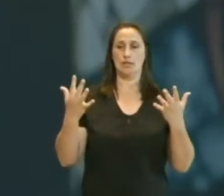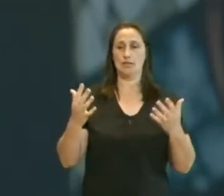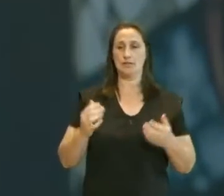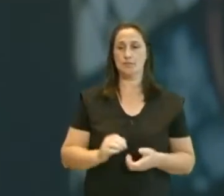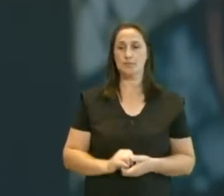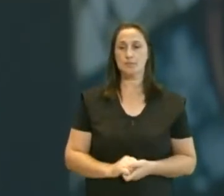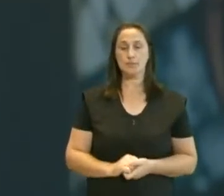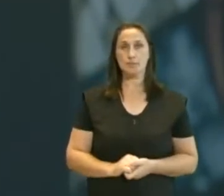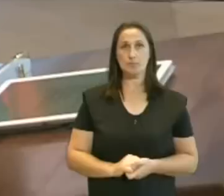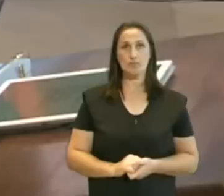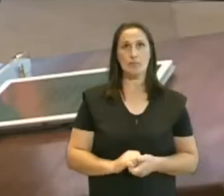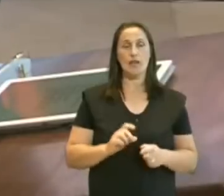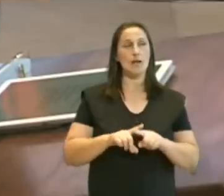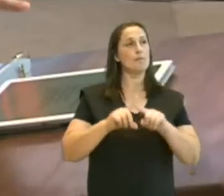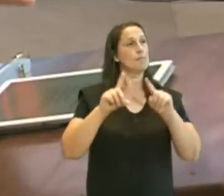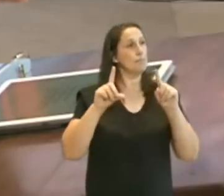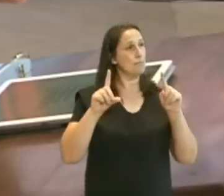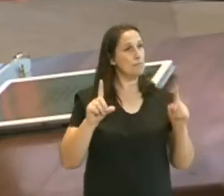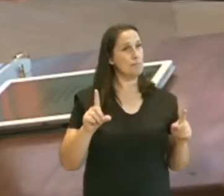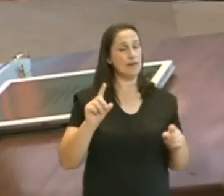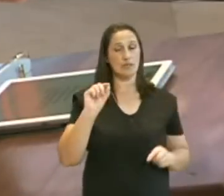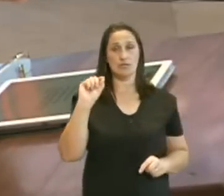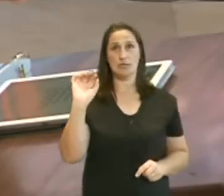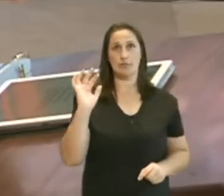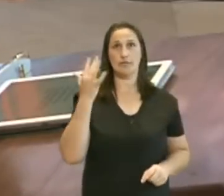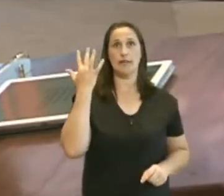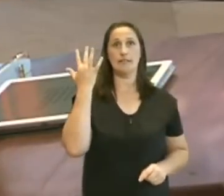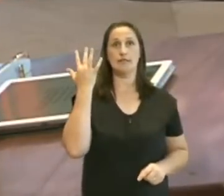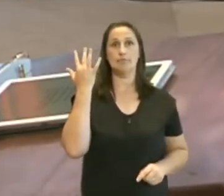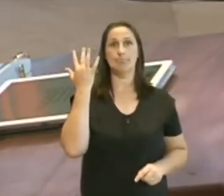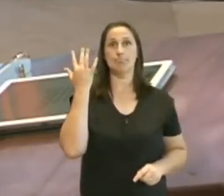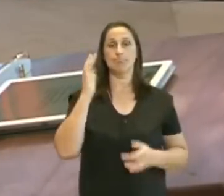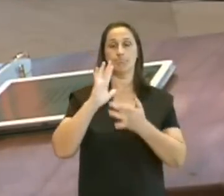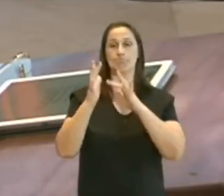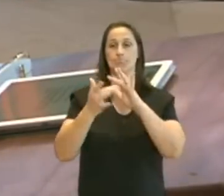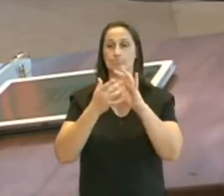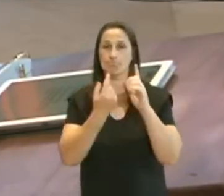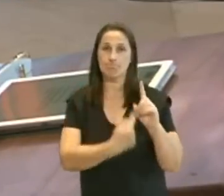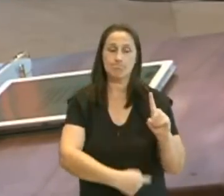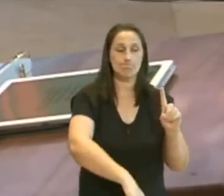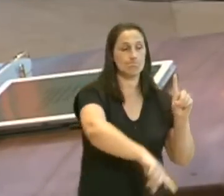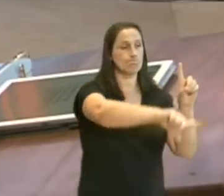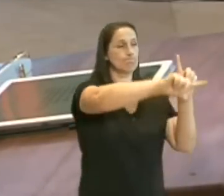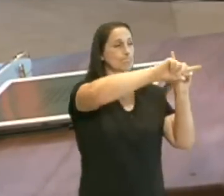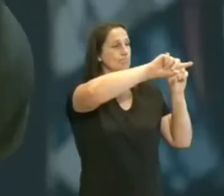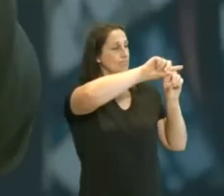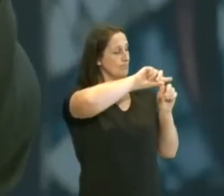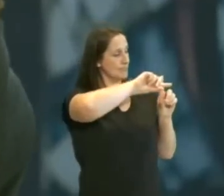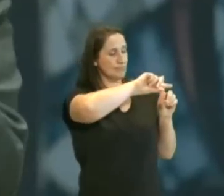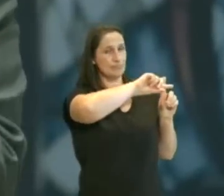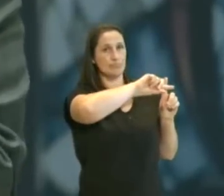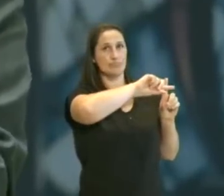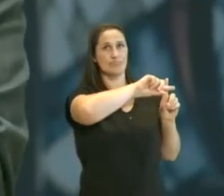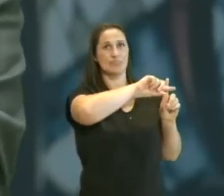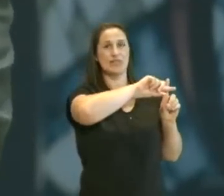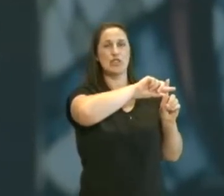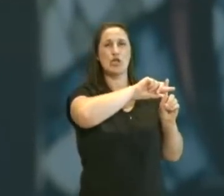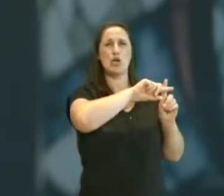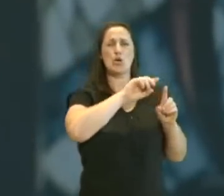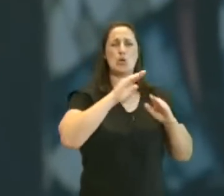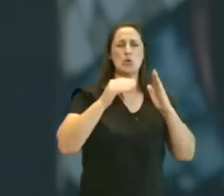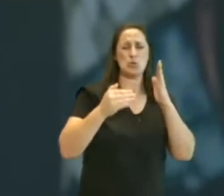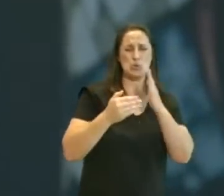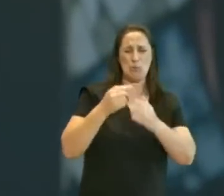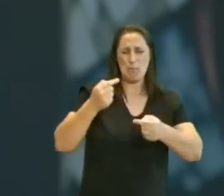de repente surge a crucificação. E na crucificação toda aquela intriga política,